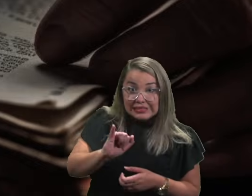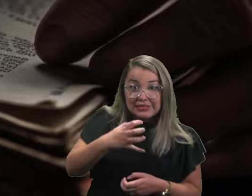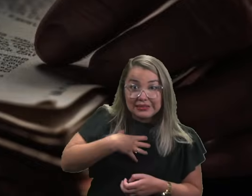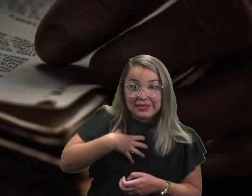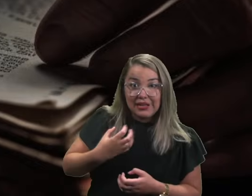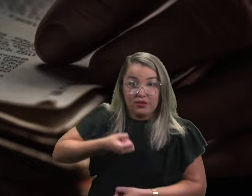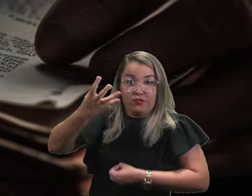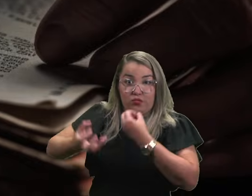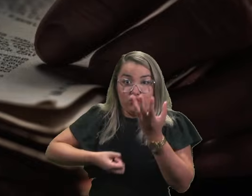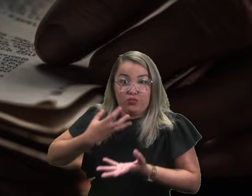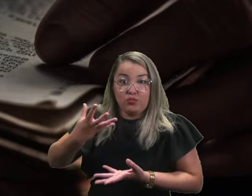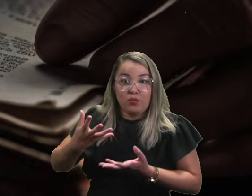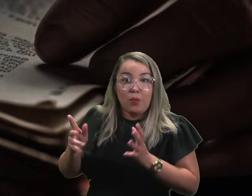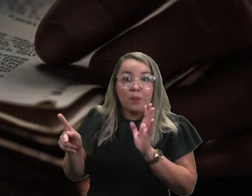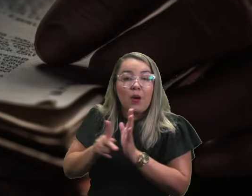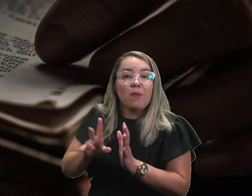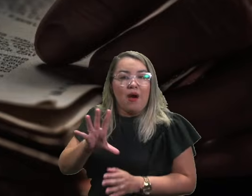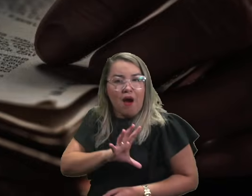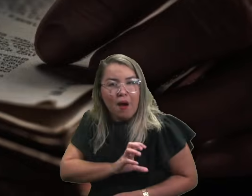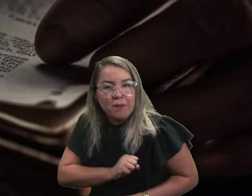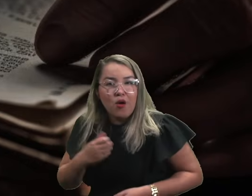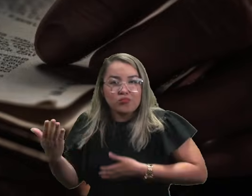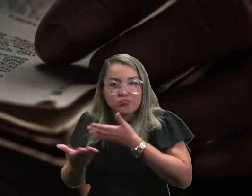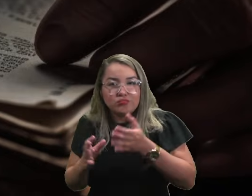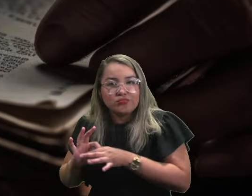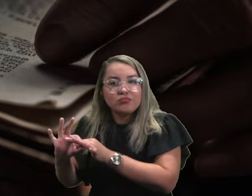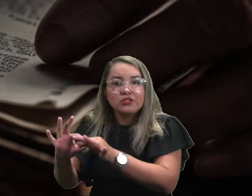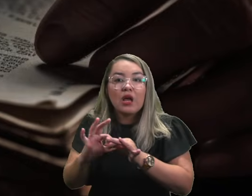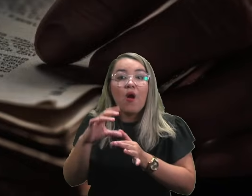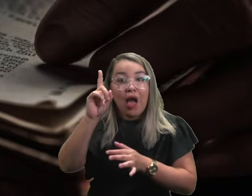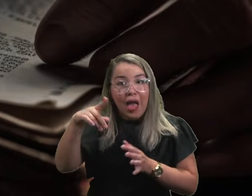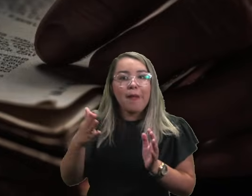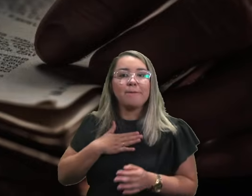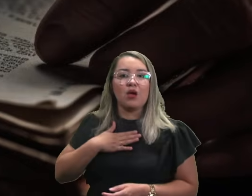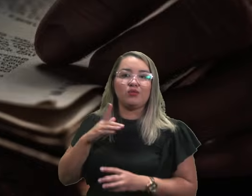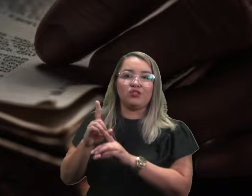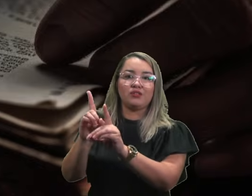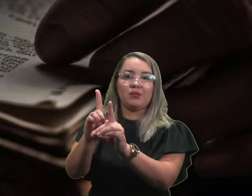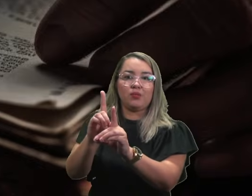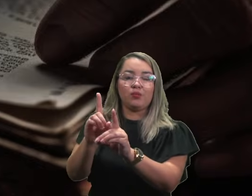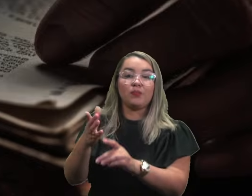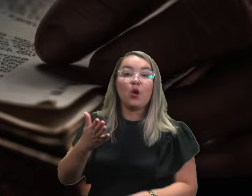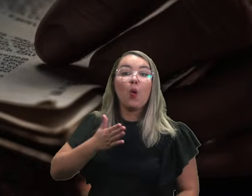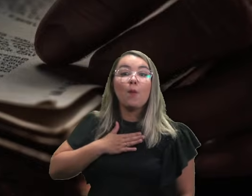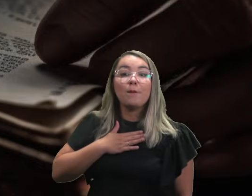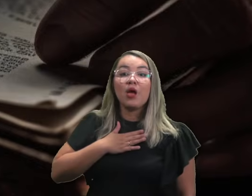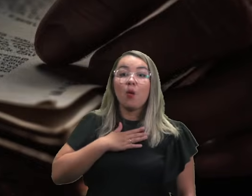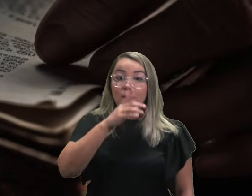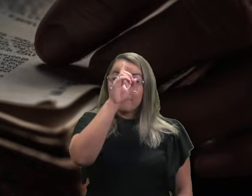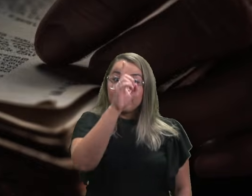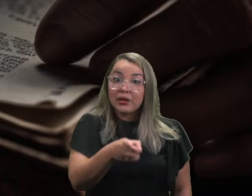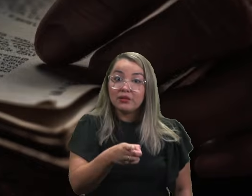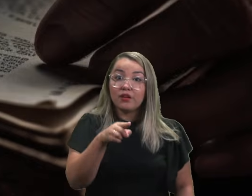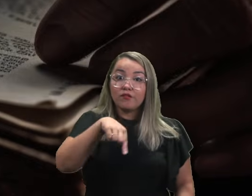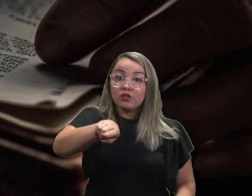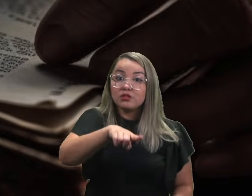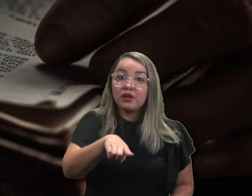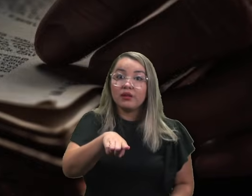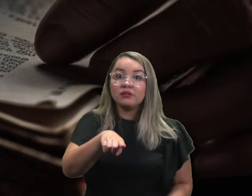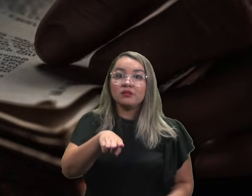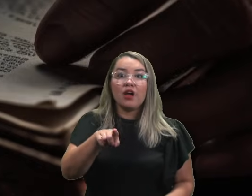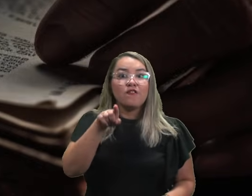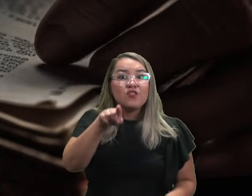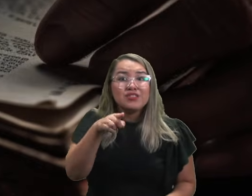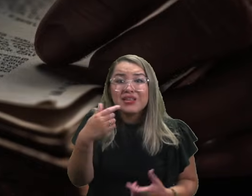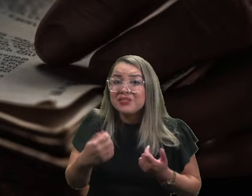capítulo 15: o meu mandamento é este, disse Jesus, que vos ameis uns aos outros, assim como